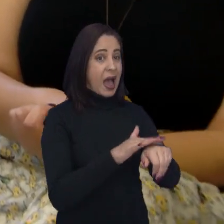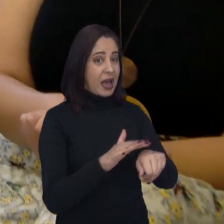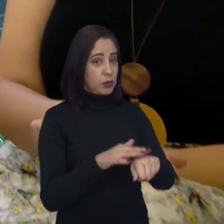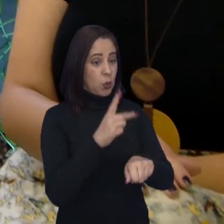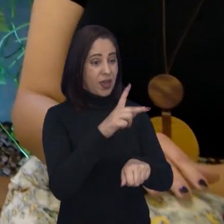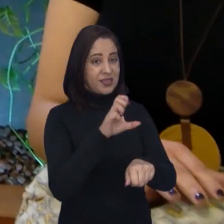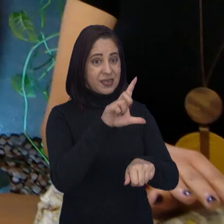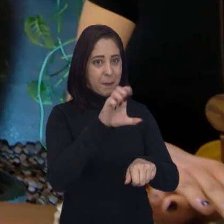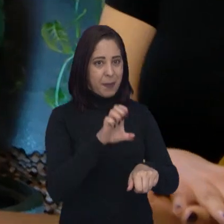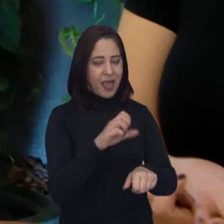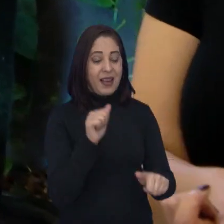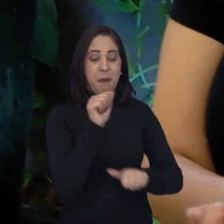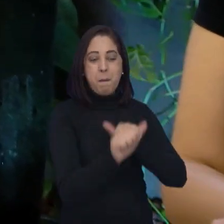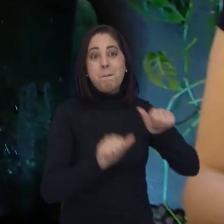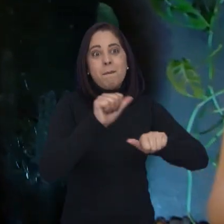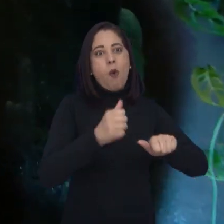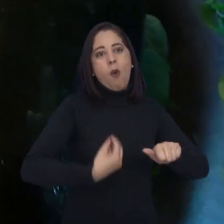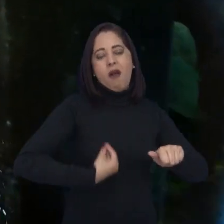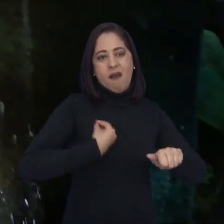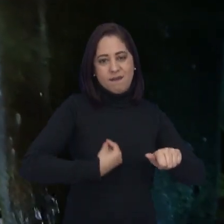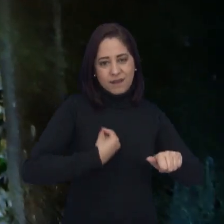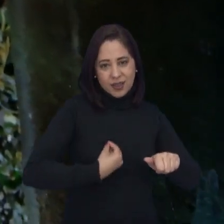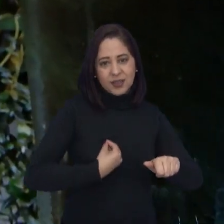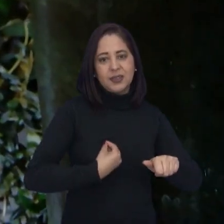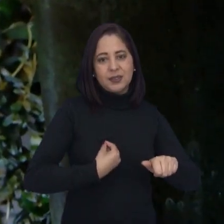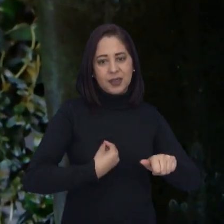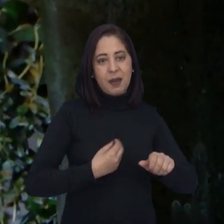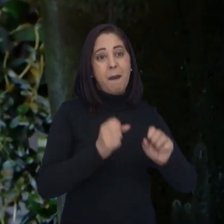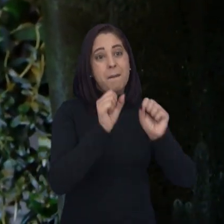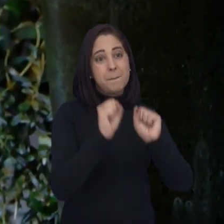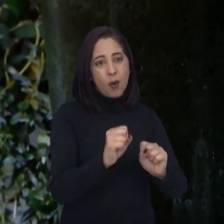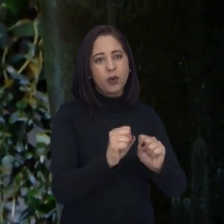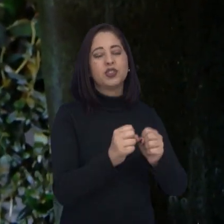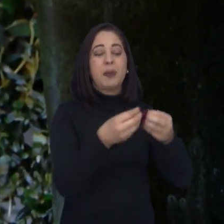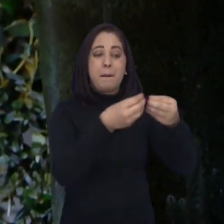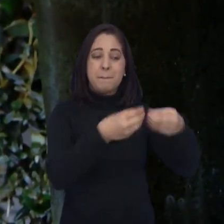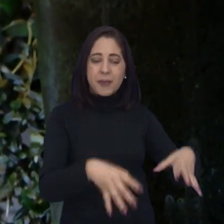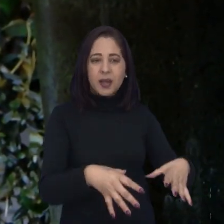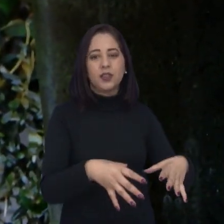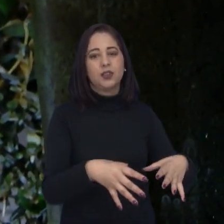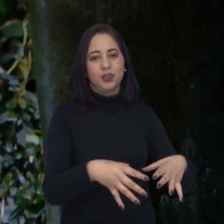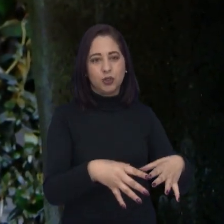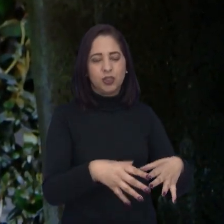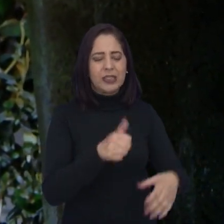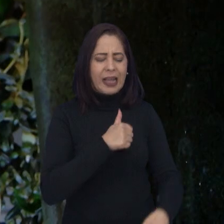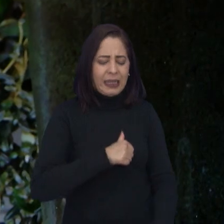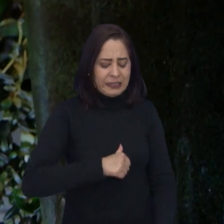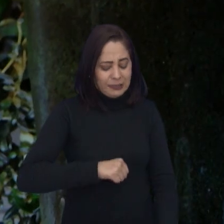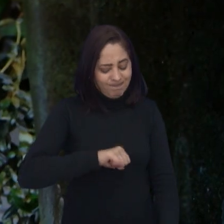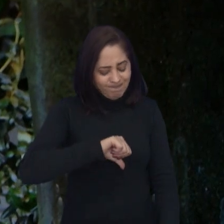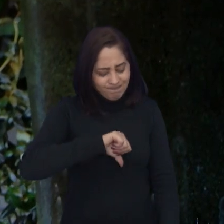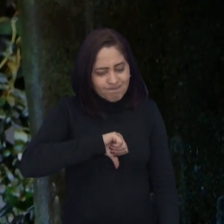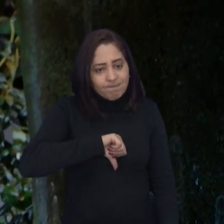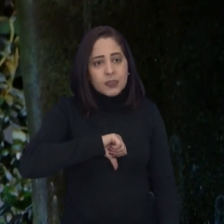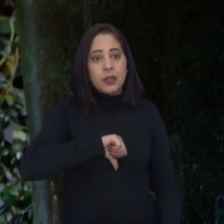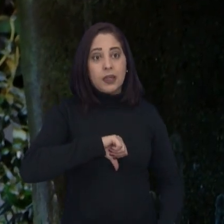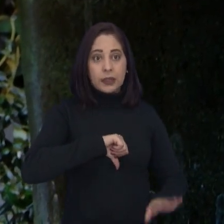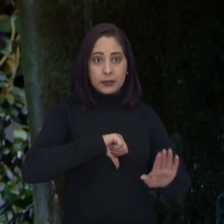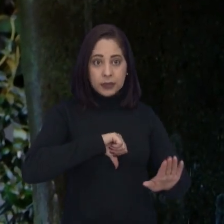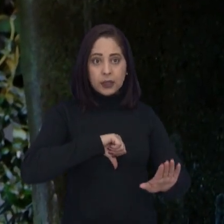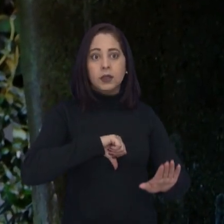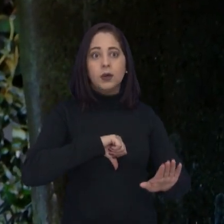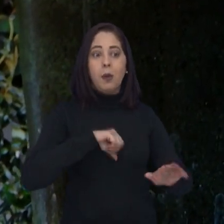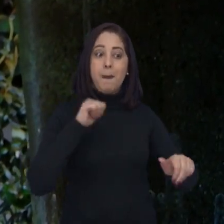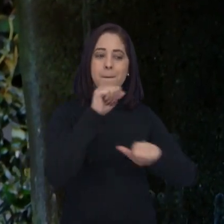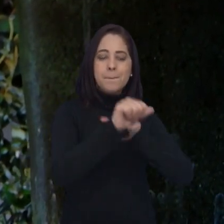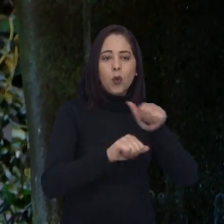profunda mudança na vida das pessoas, né? E podem impactar profundamente a autoestima. Então, são mudanças